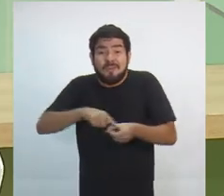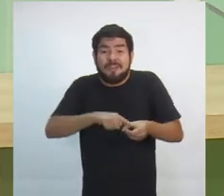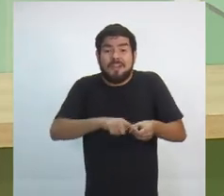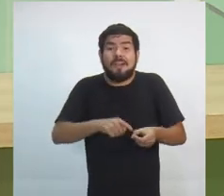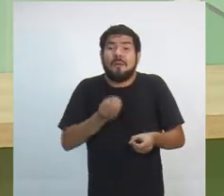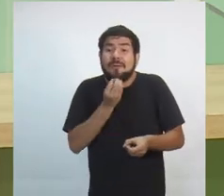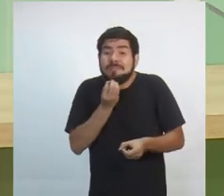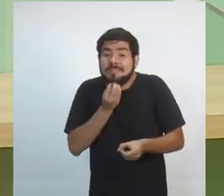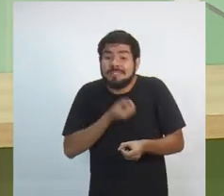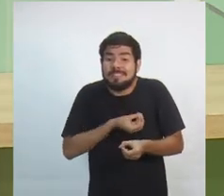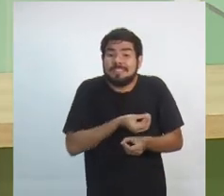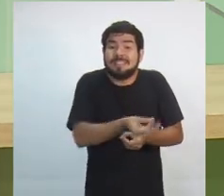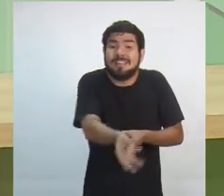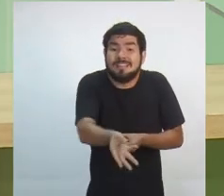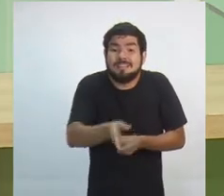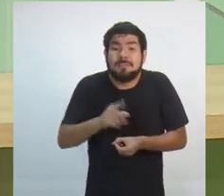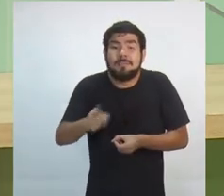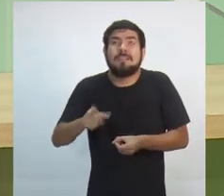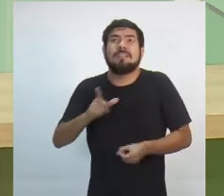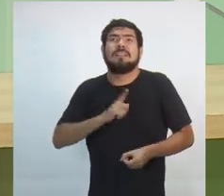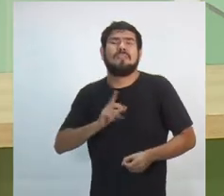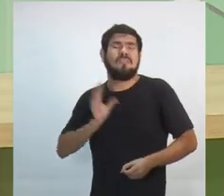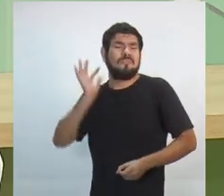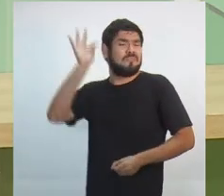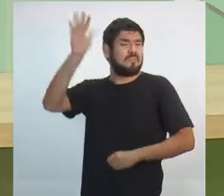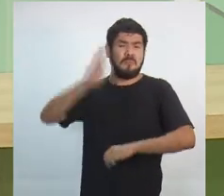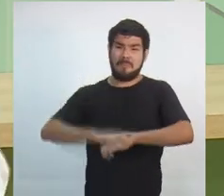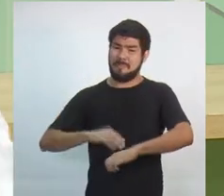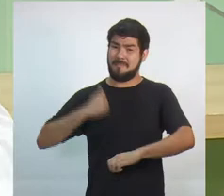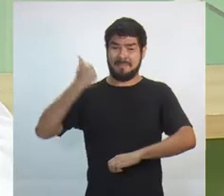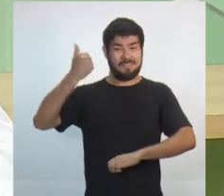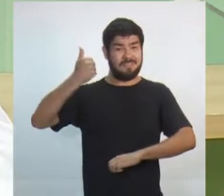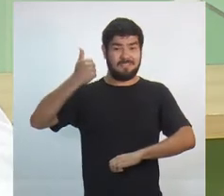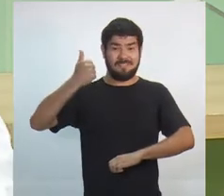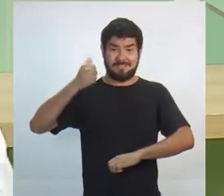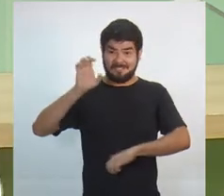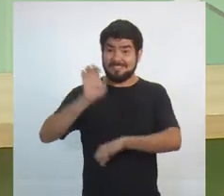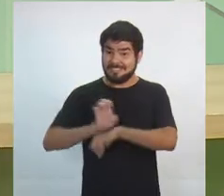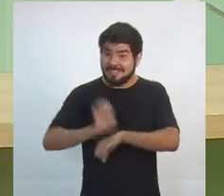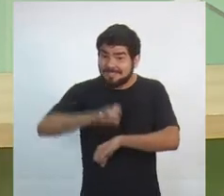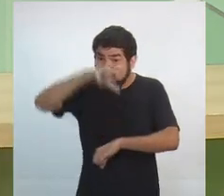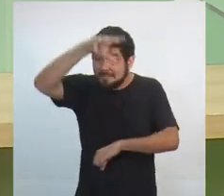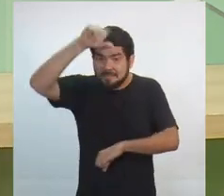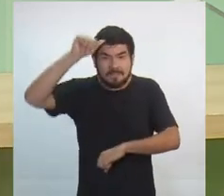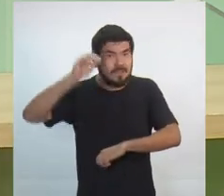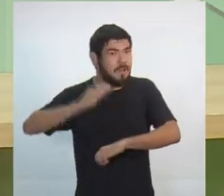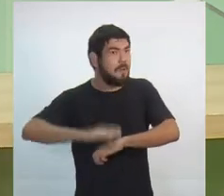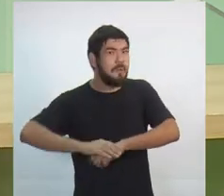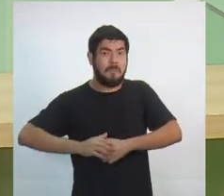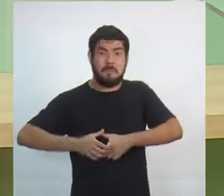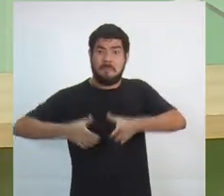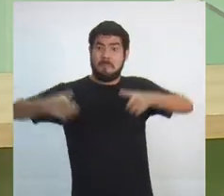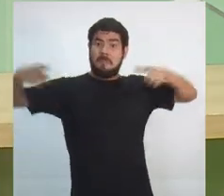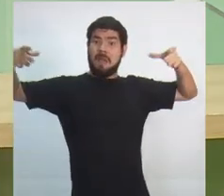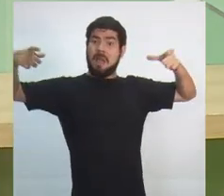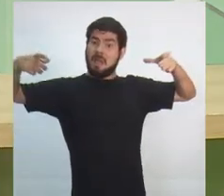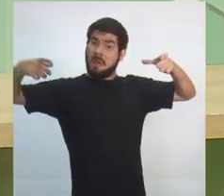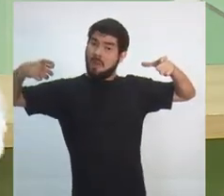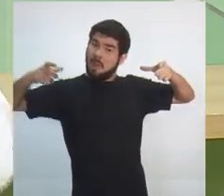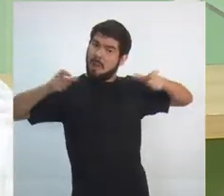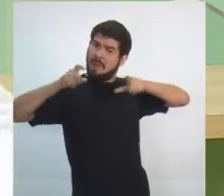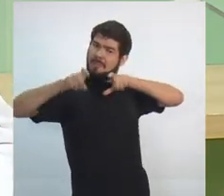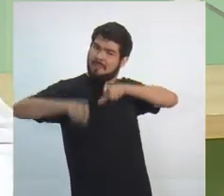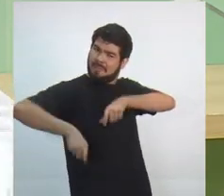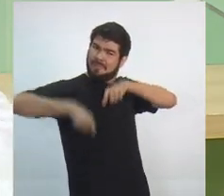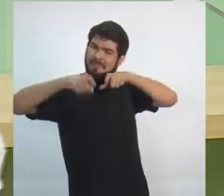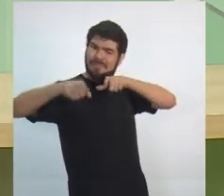estado para que ele possa ter um futuro melhor, um futuro promissor. Com o estado do Amazonas sendo um dos maiores produtores de energia solar,